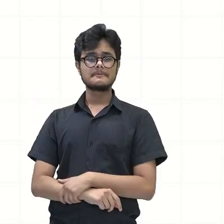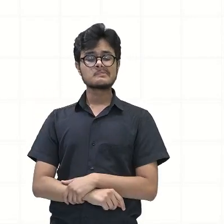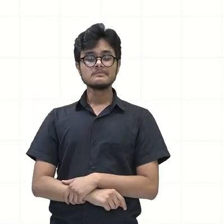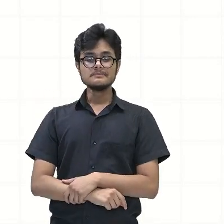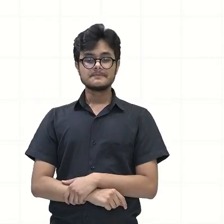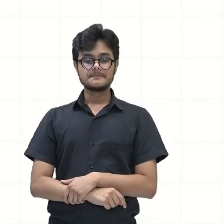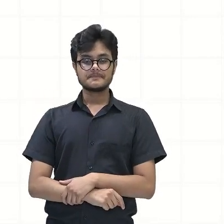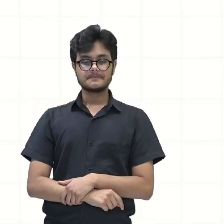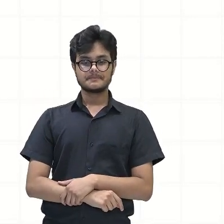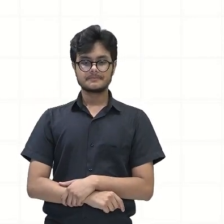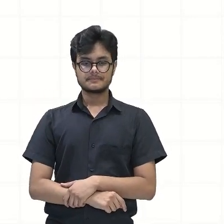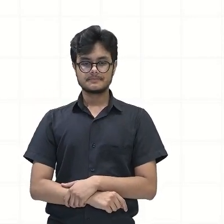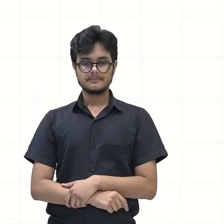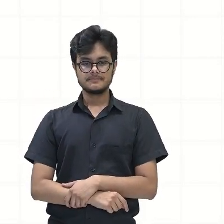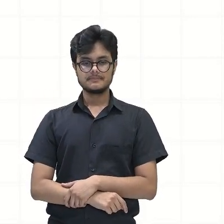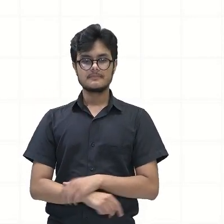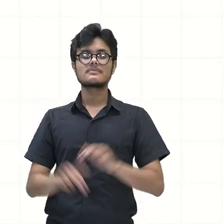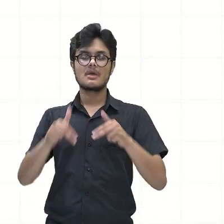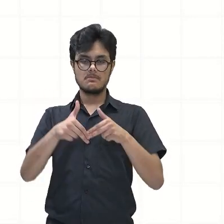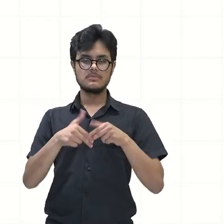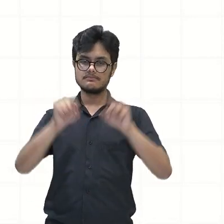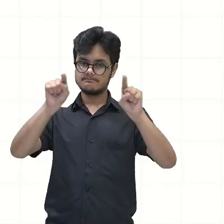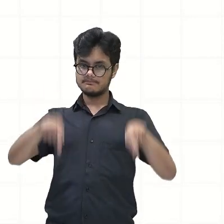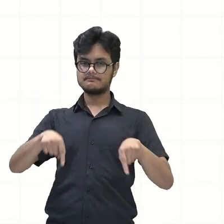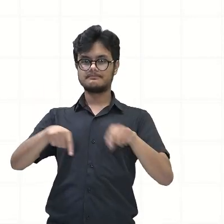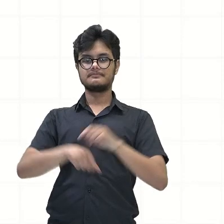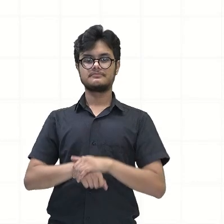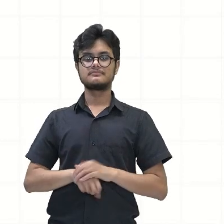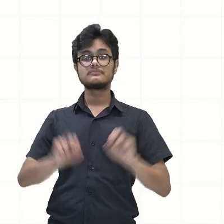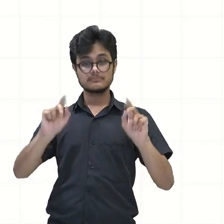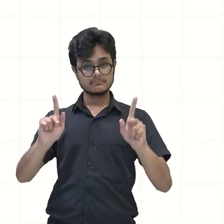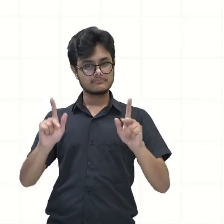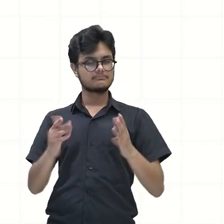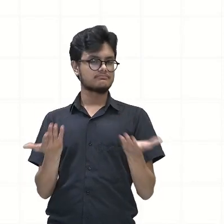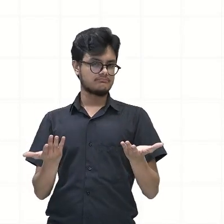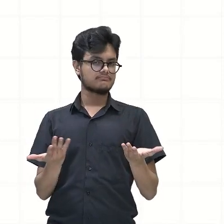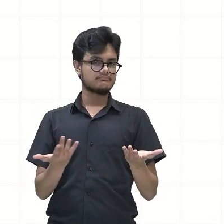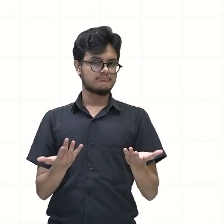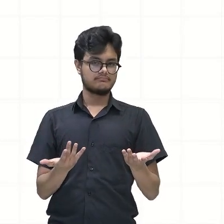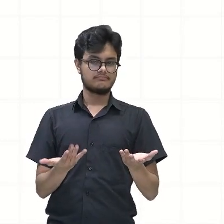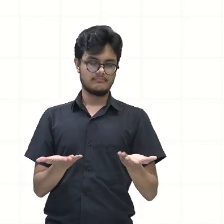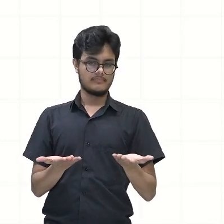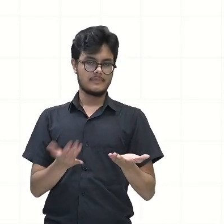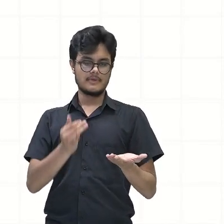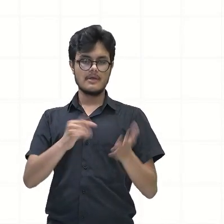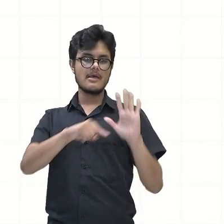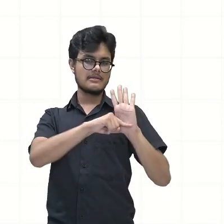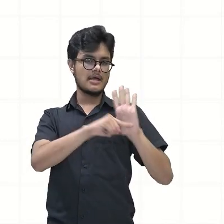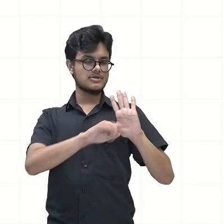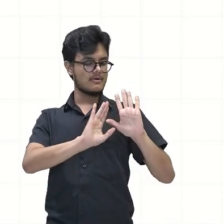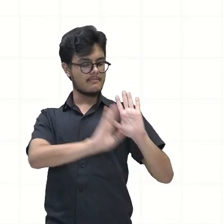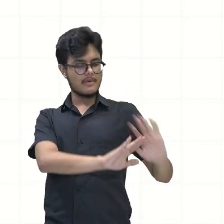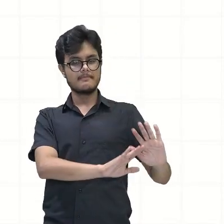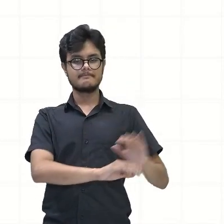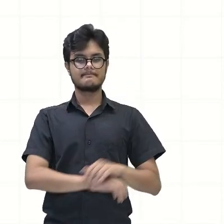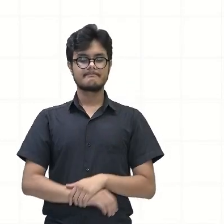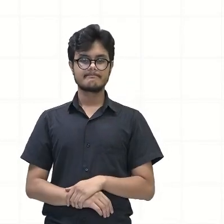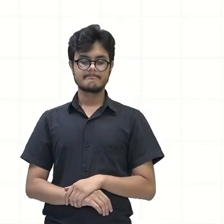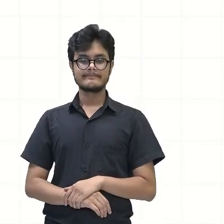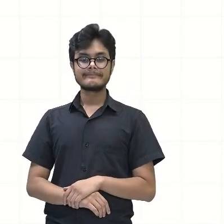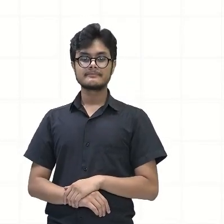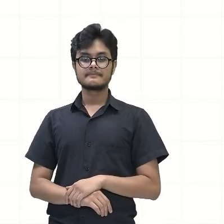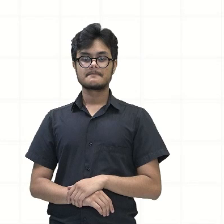positivo. Por isso que a gente põe aí em módulo, tá? Só para tirar o negativo aí da resposta. Então, quando